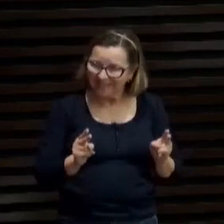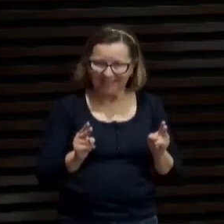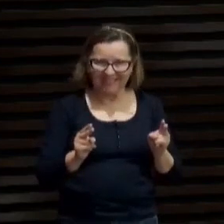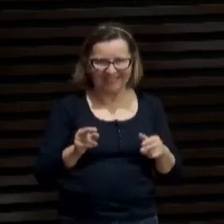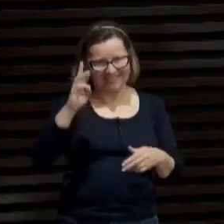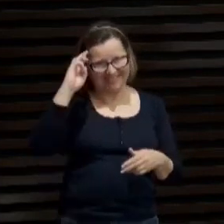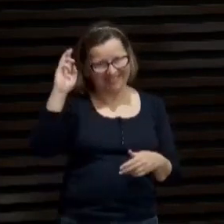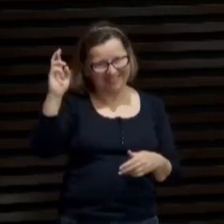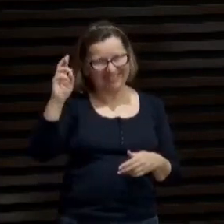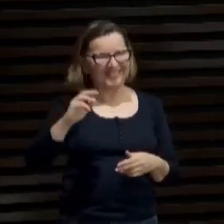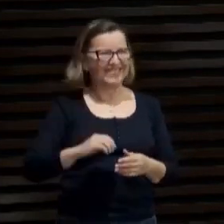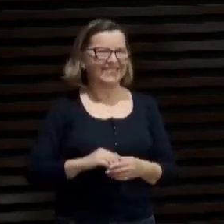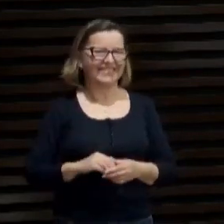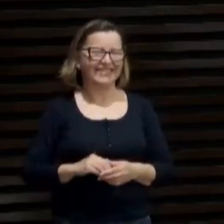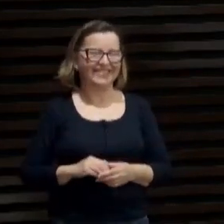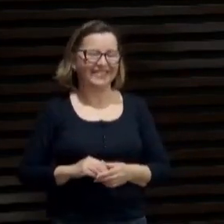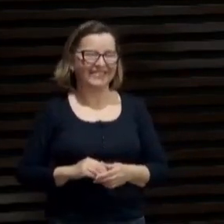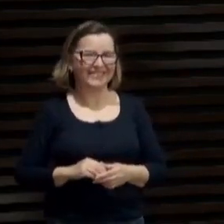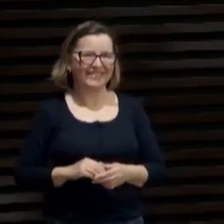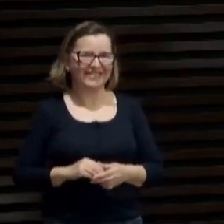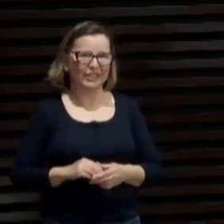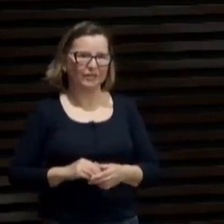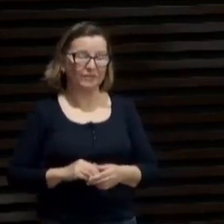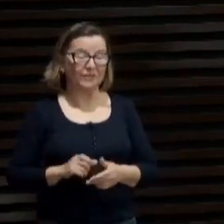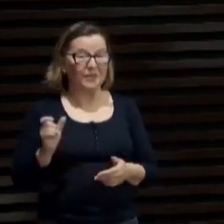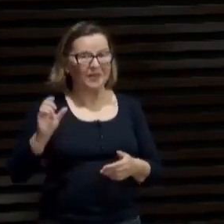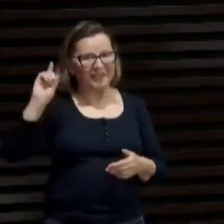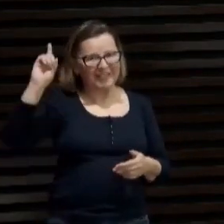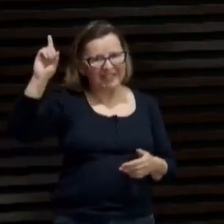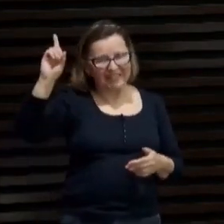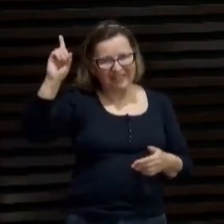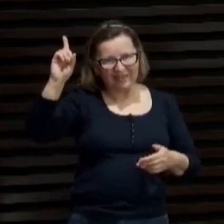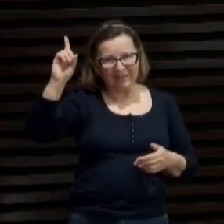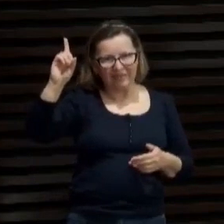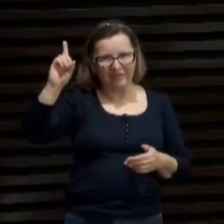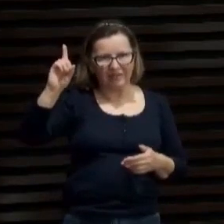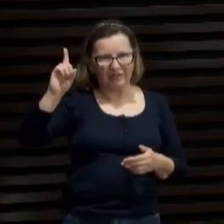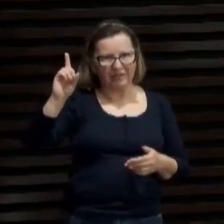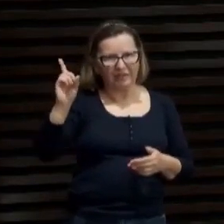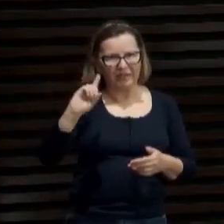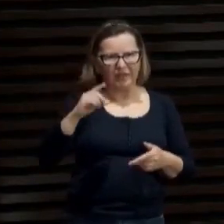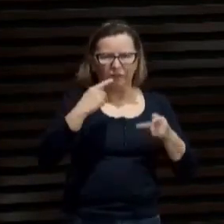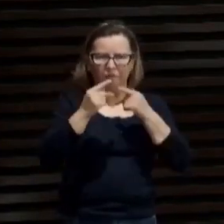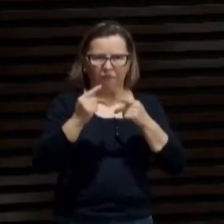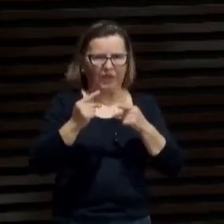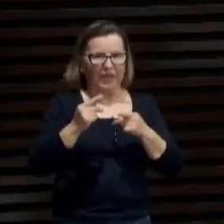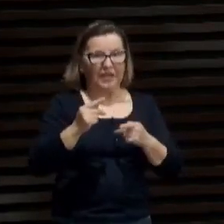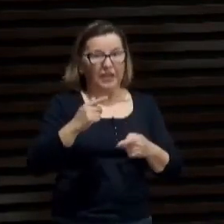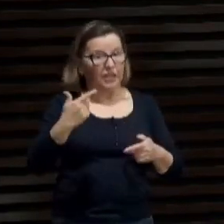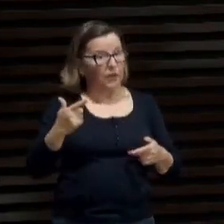Senhor. Com isso, a palavra de Deus não está negando, amados, a existência de tristeza.